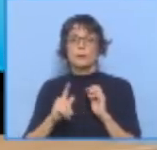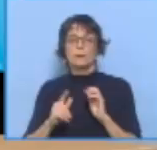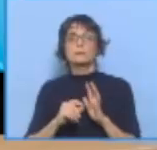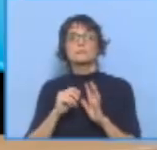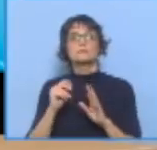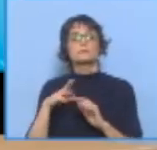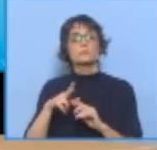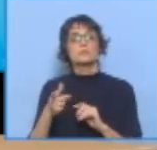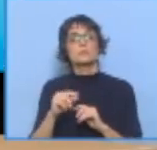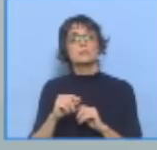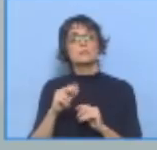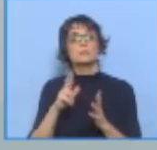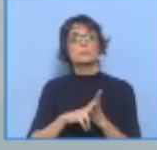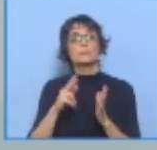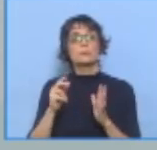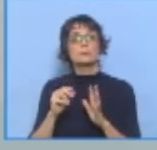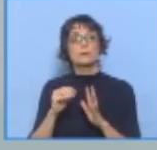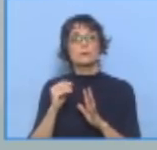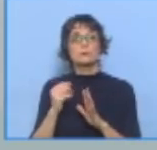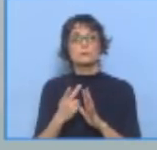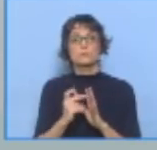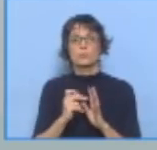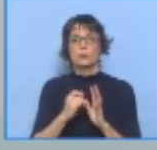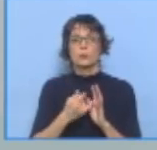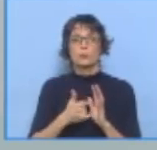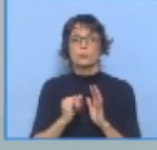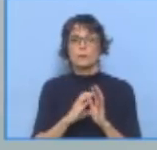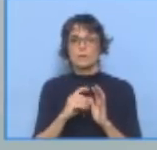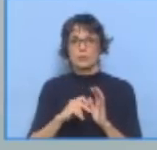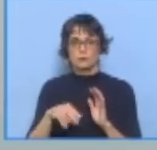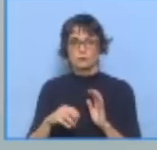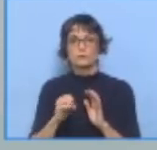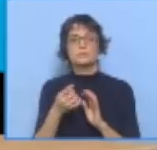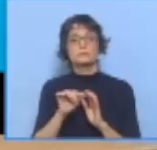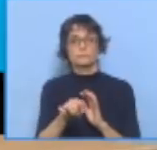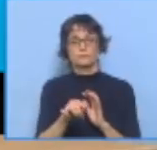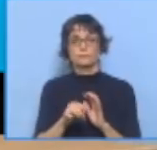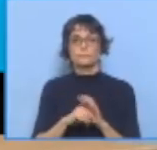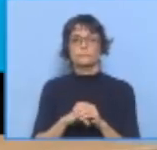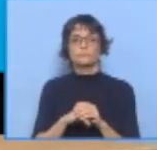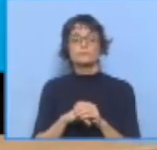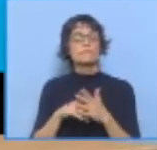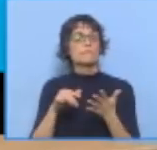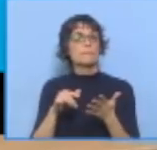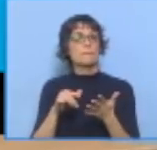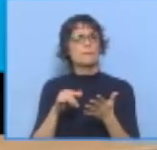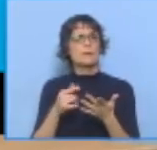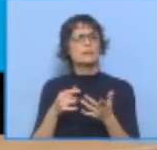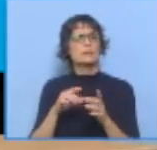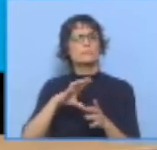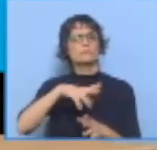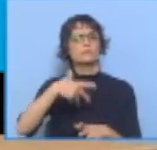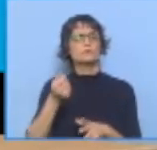Sé. Pode ser uma edição em português para o mundo da lusofonia? Pretende ser, excluindo o Brasil, que tem a